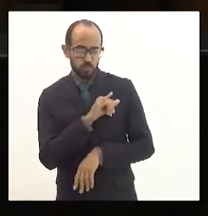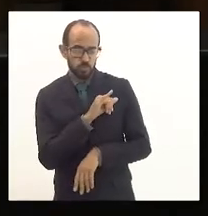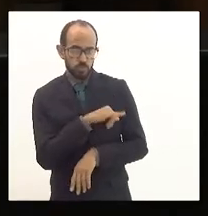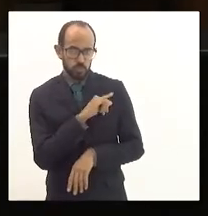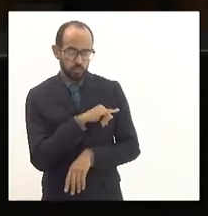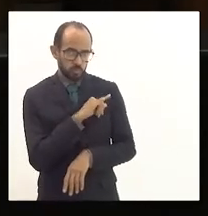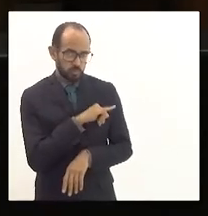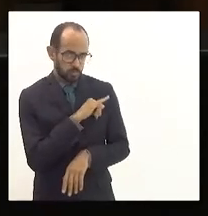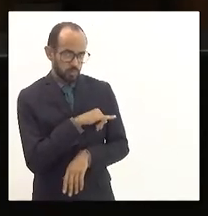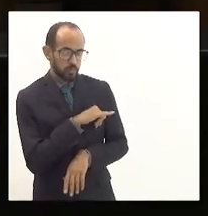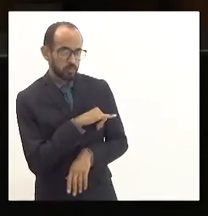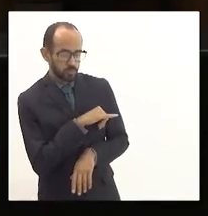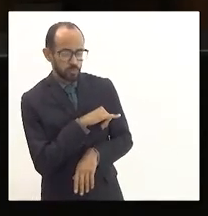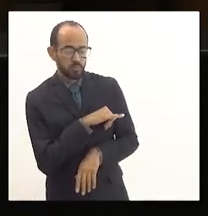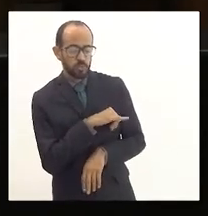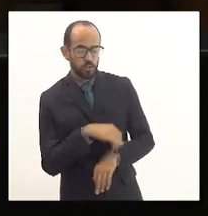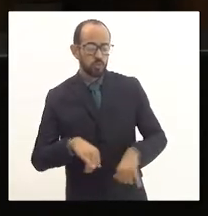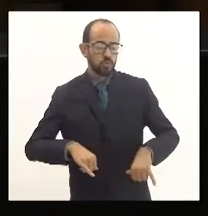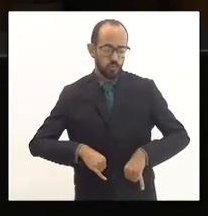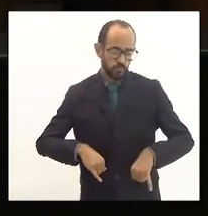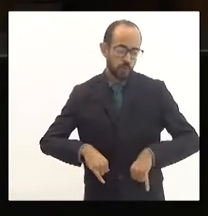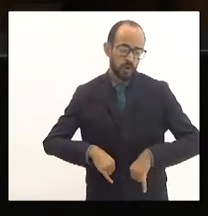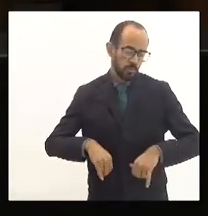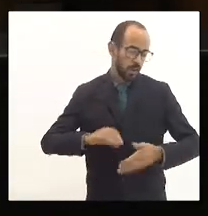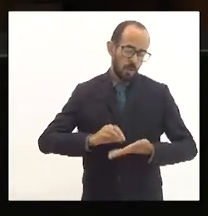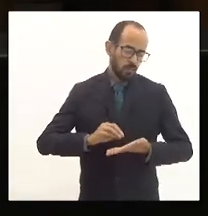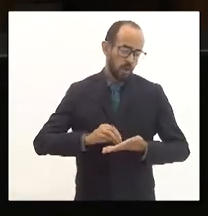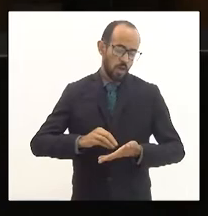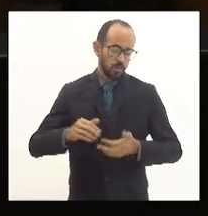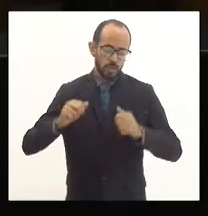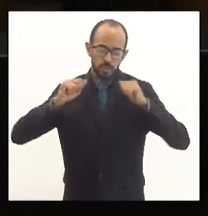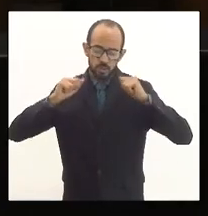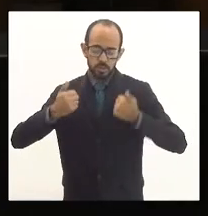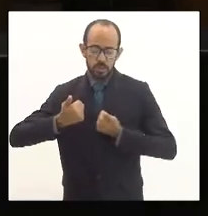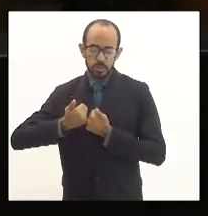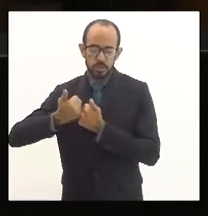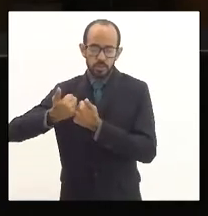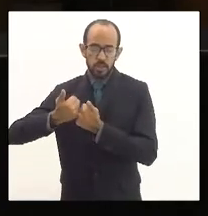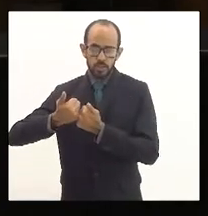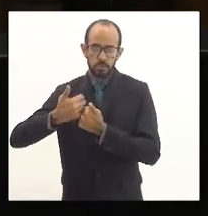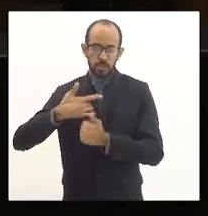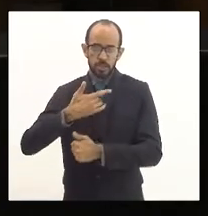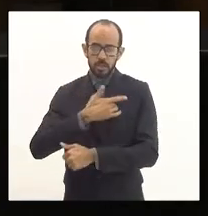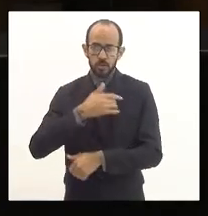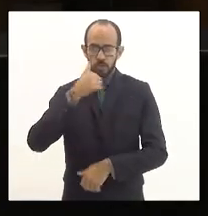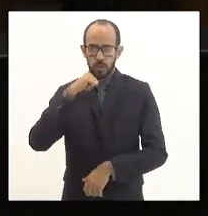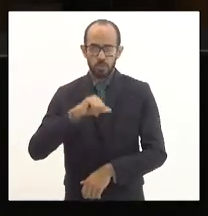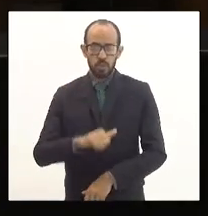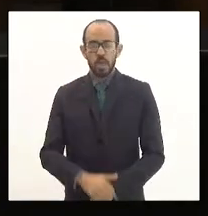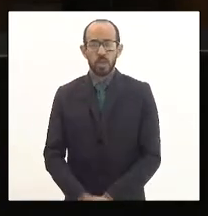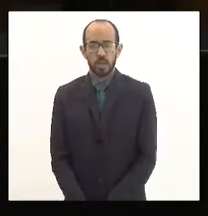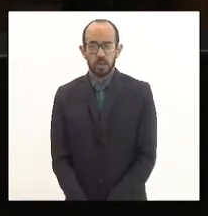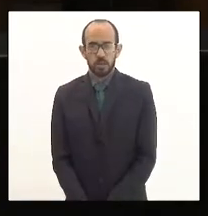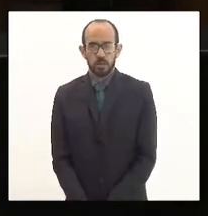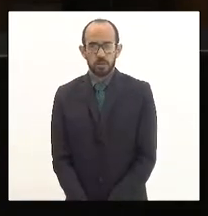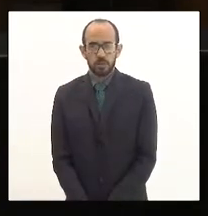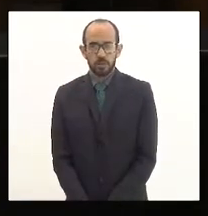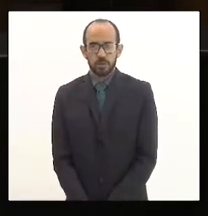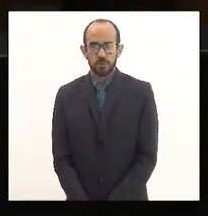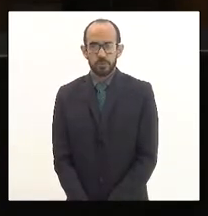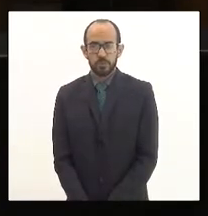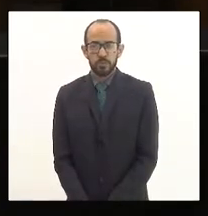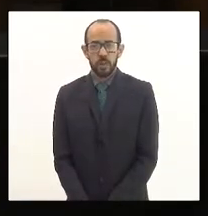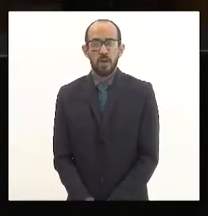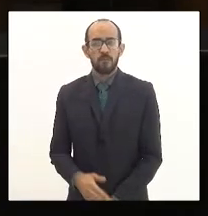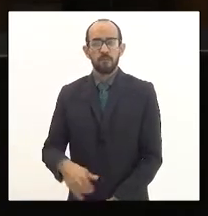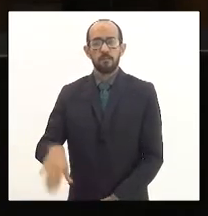de Janeiro estão penando com a falta de assistência que é necessária as mulheres no nosso estado é só ir para o